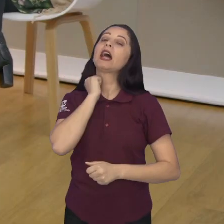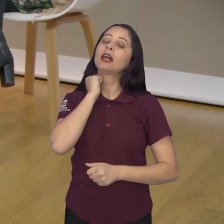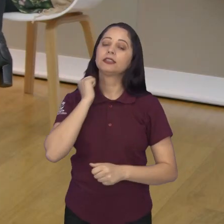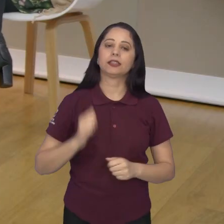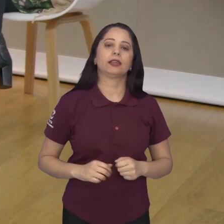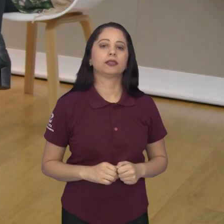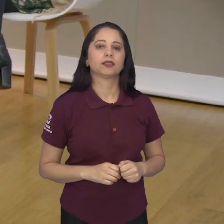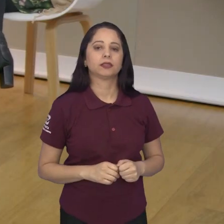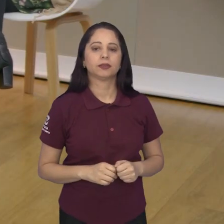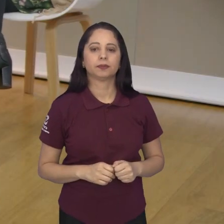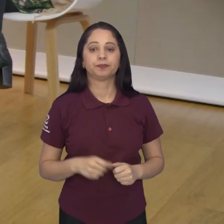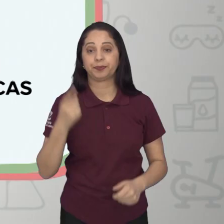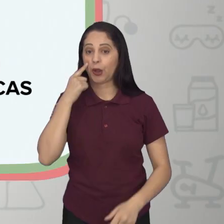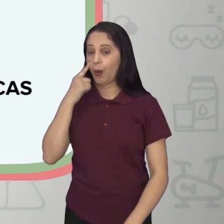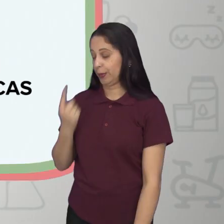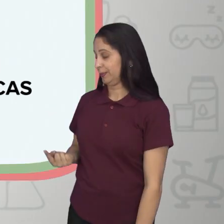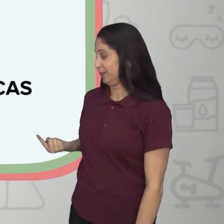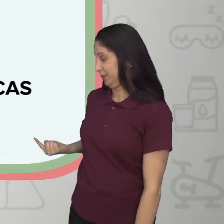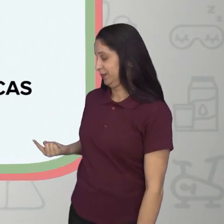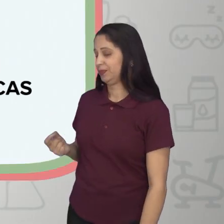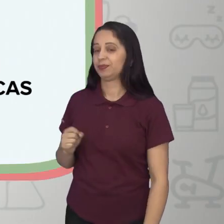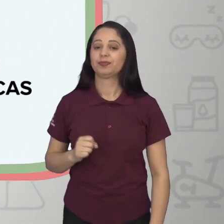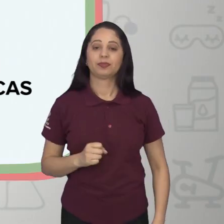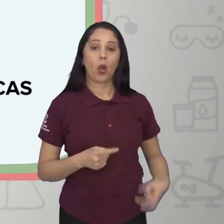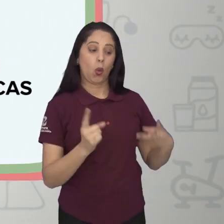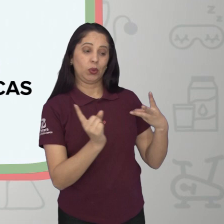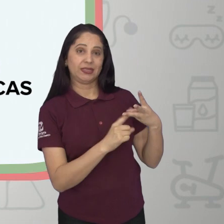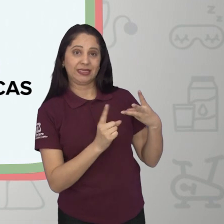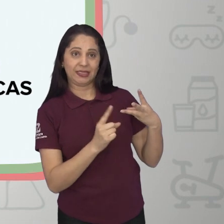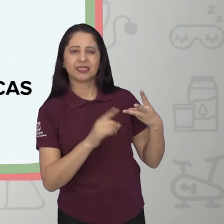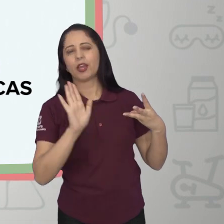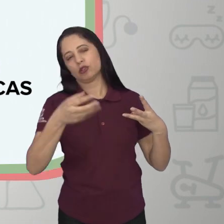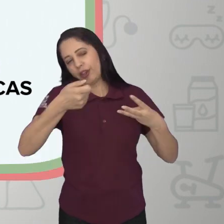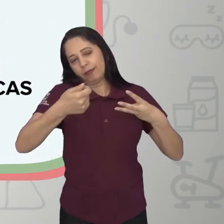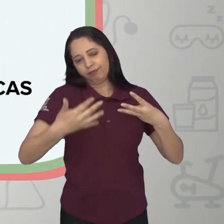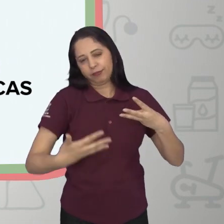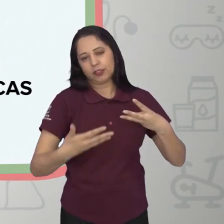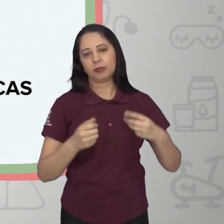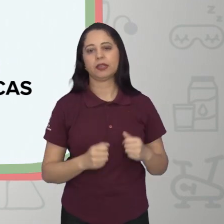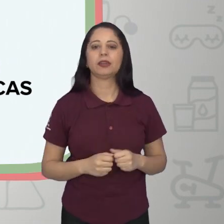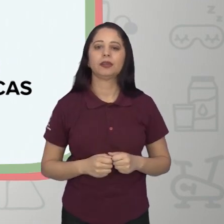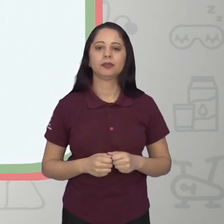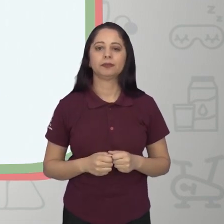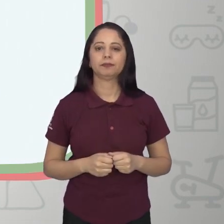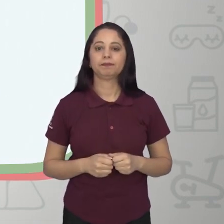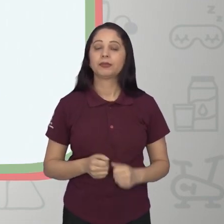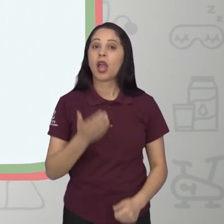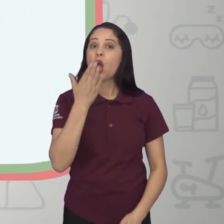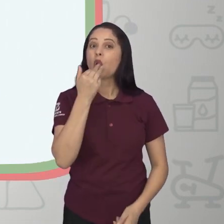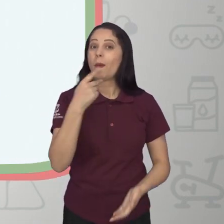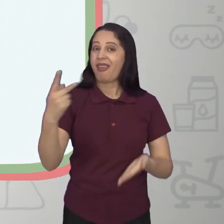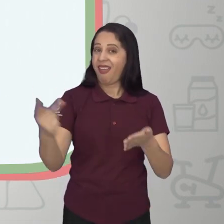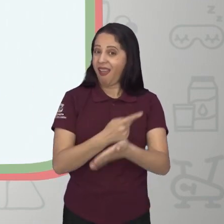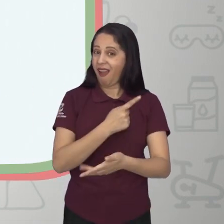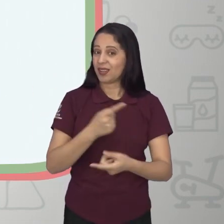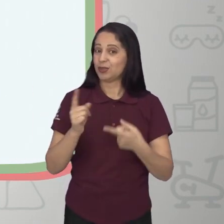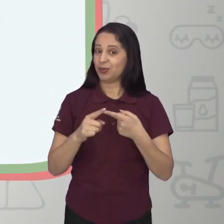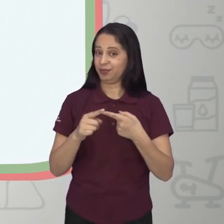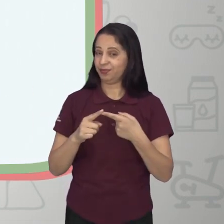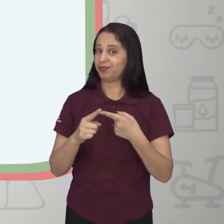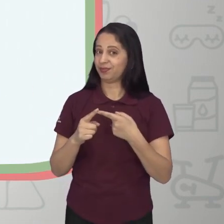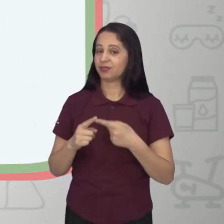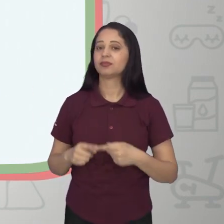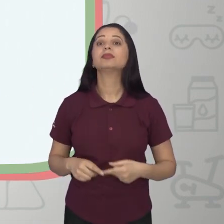ótimo. Consumo excessivo de bebidas, nós já falamos inúmeras vezes aqui. Vamos para a próxima tela, por favor, Matheus. Má